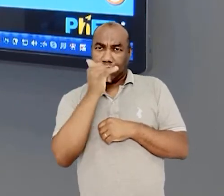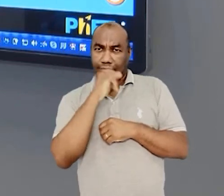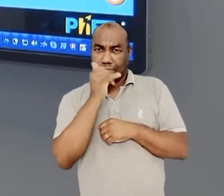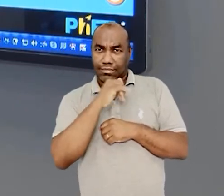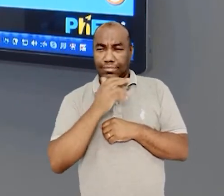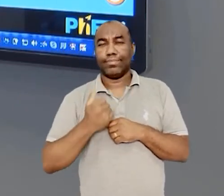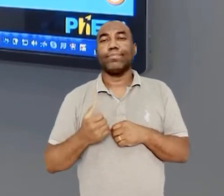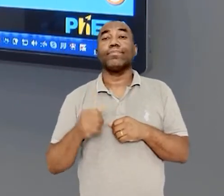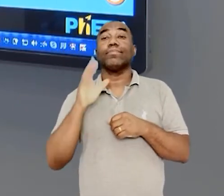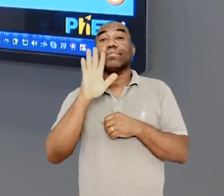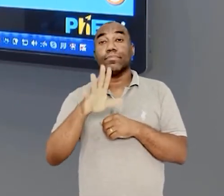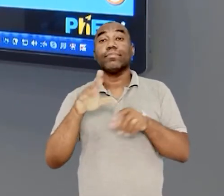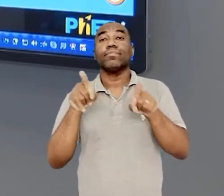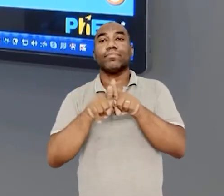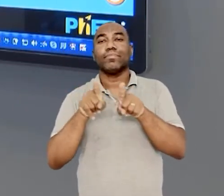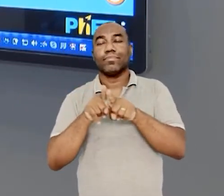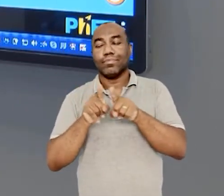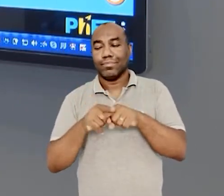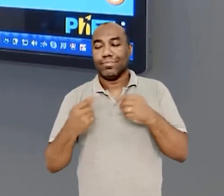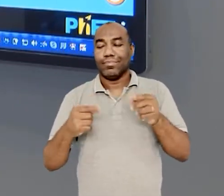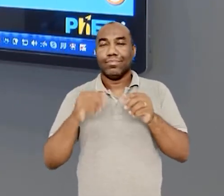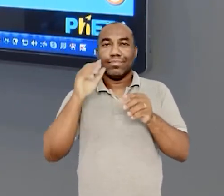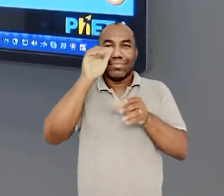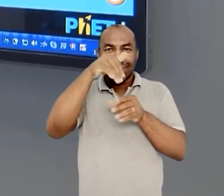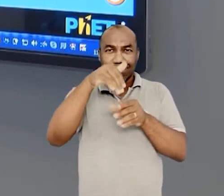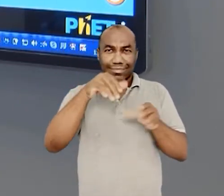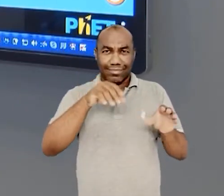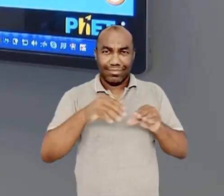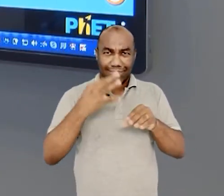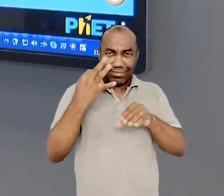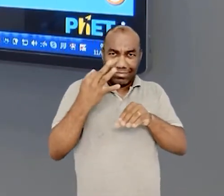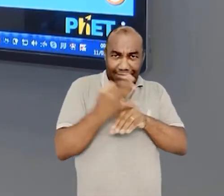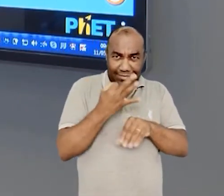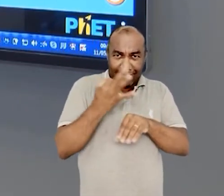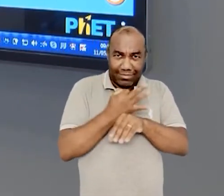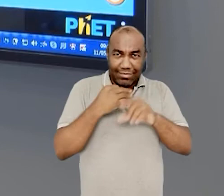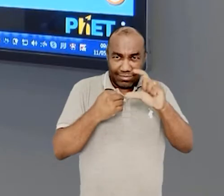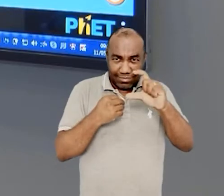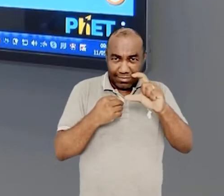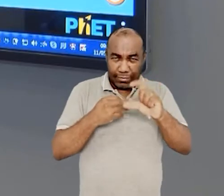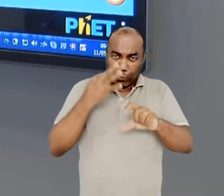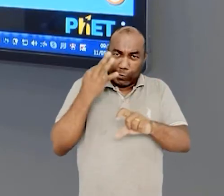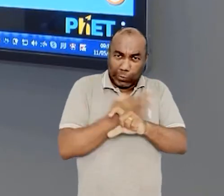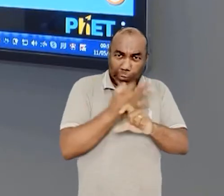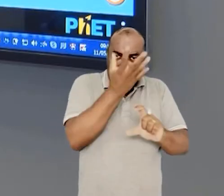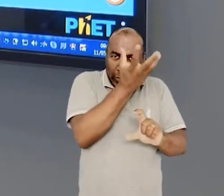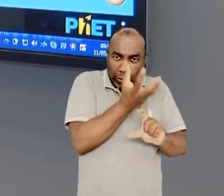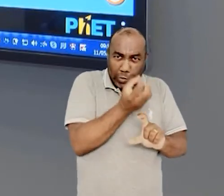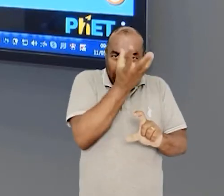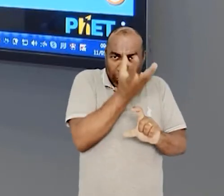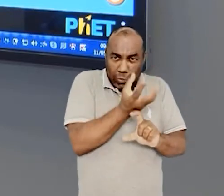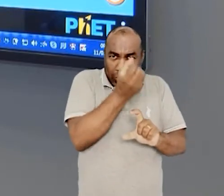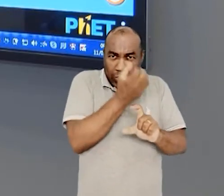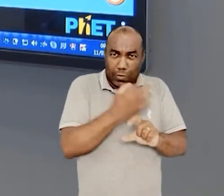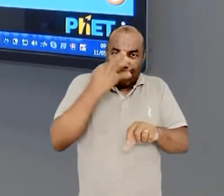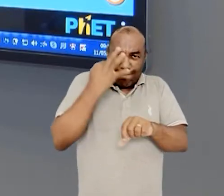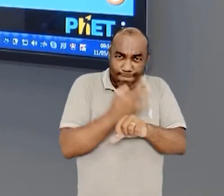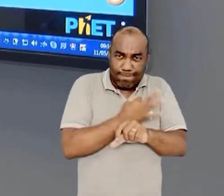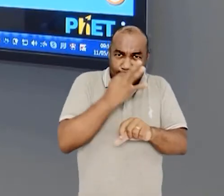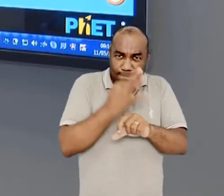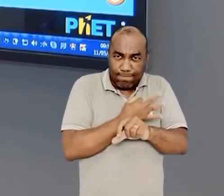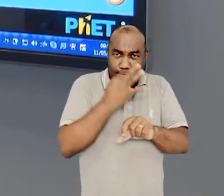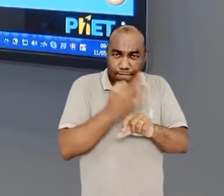isso. Veja, como eu tenho um resistor aí dentro, parte dessa energia cinética se transforma em